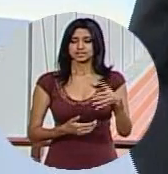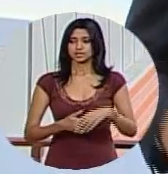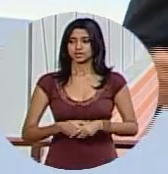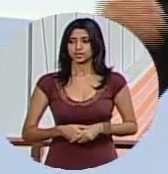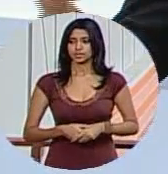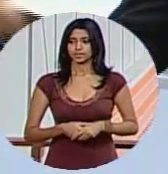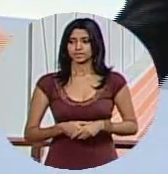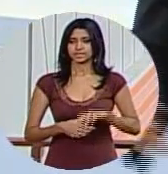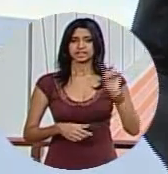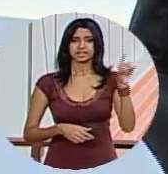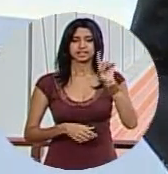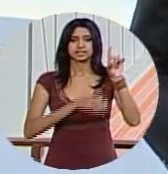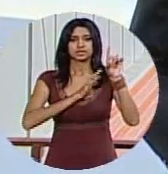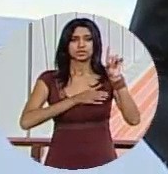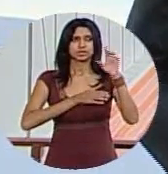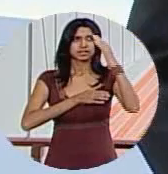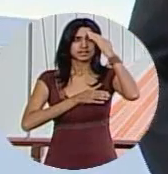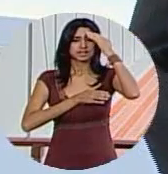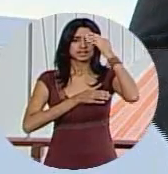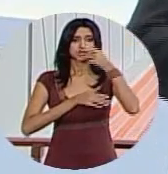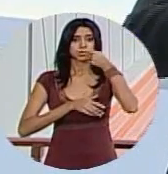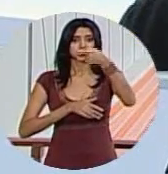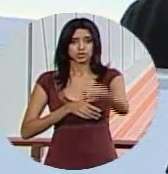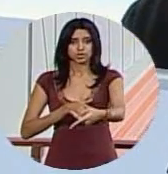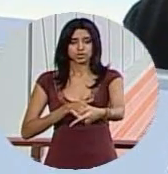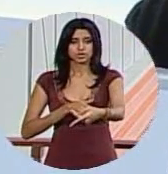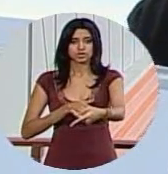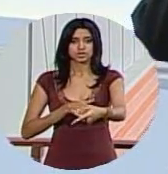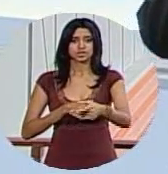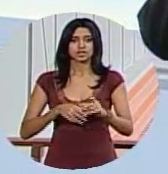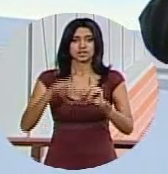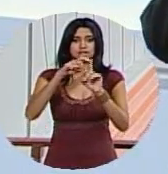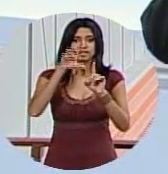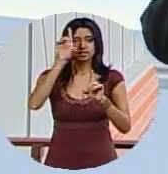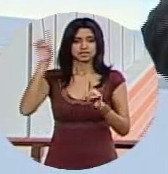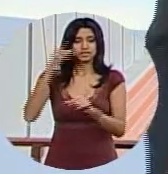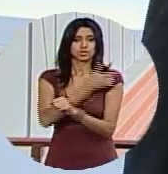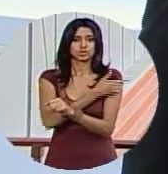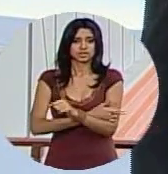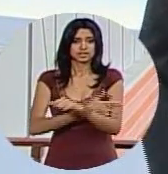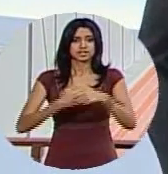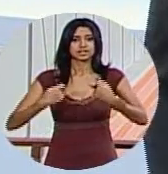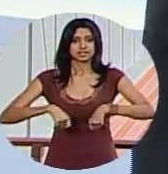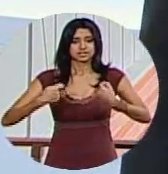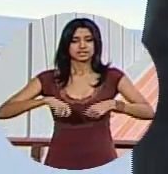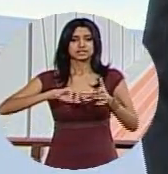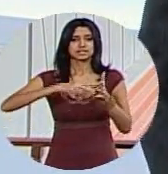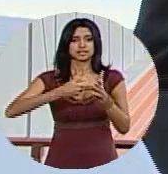esse entendimento que veio ao coração de Davi, que ele deveria colocar a palavra de Deus diante dele, que é colocar o